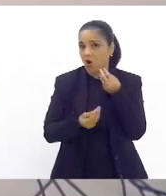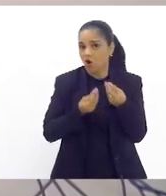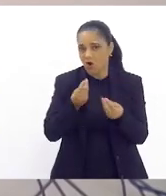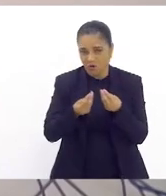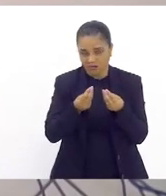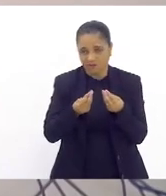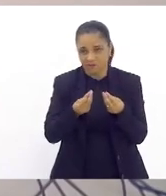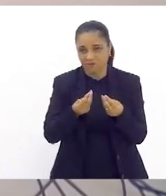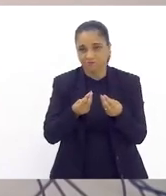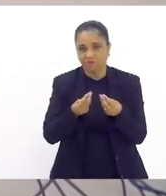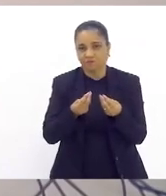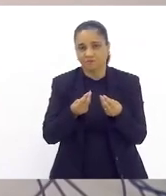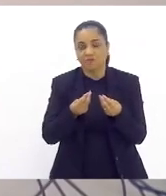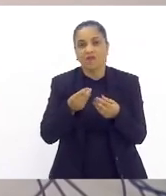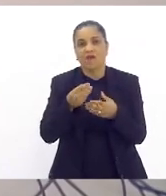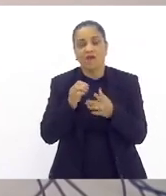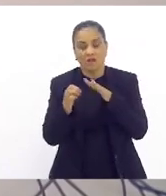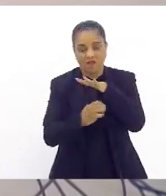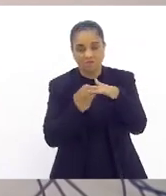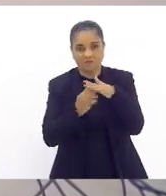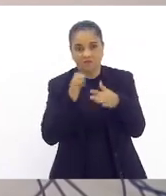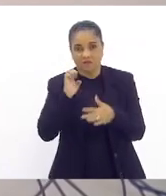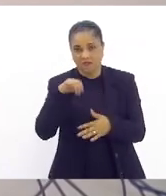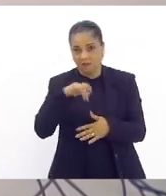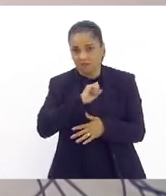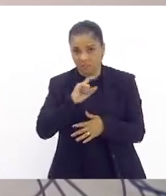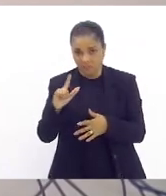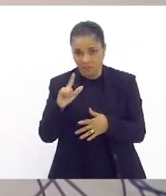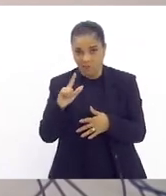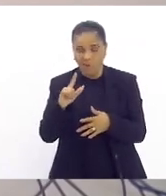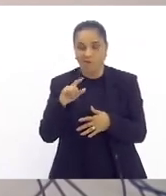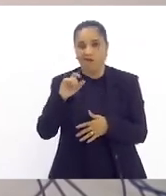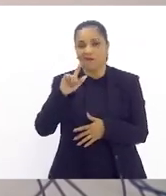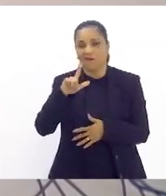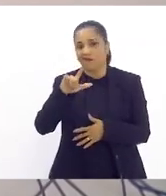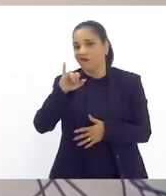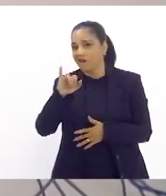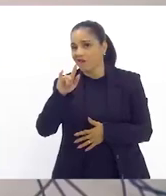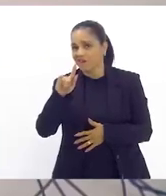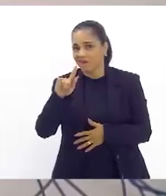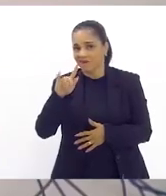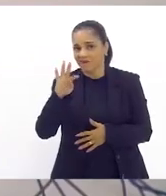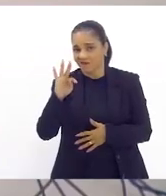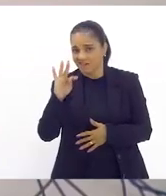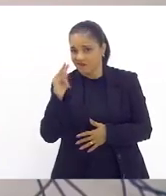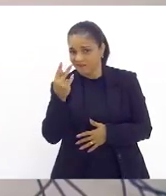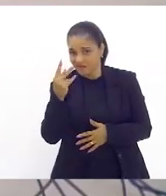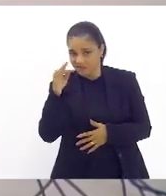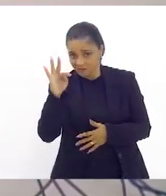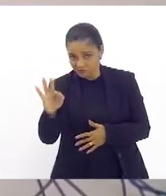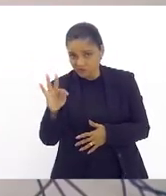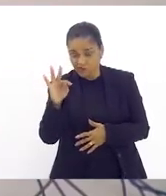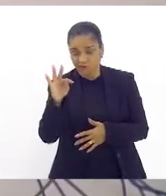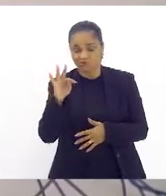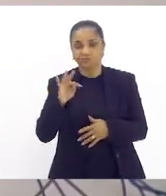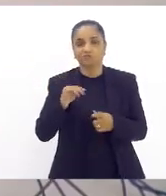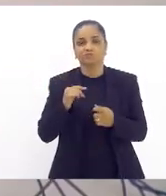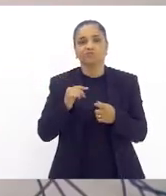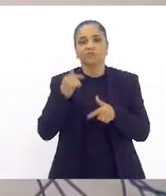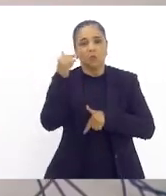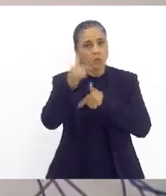Desde quando a enel e a light começaram a explorar esse serviço a gente